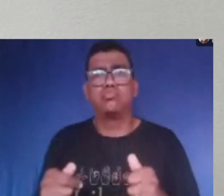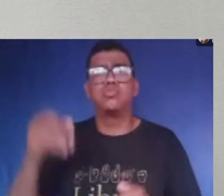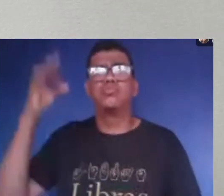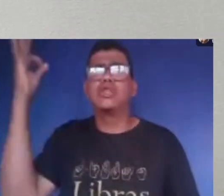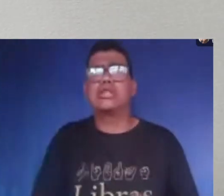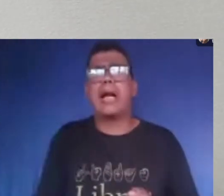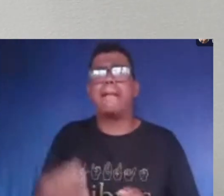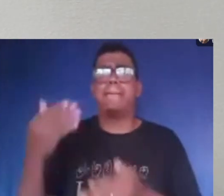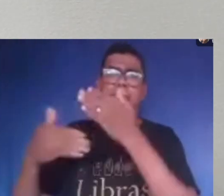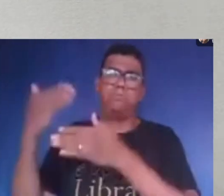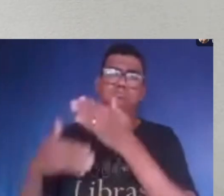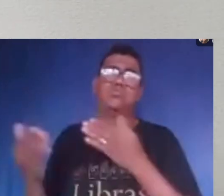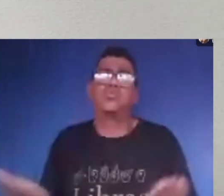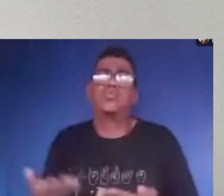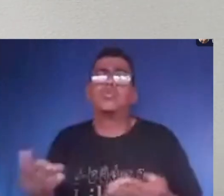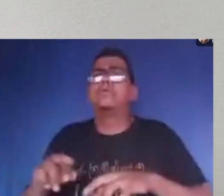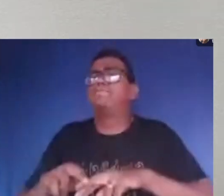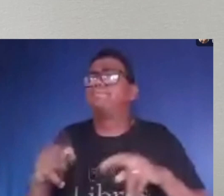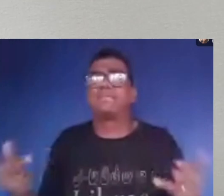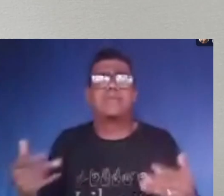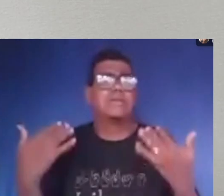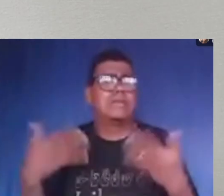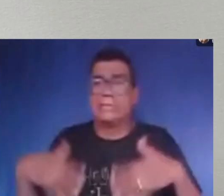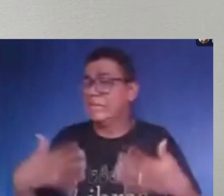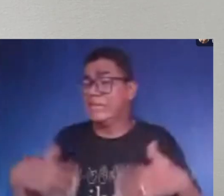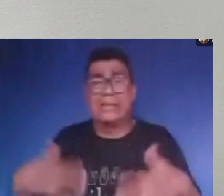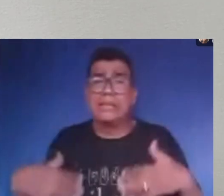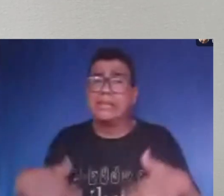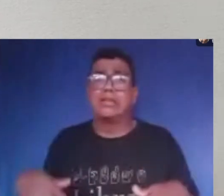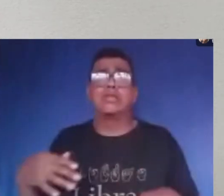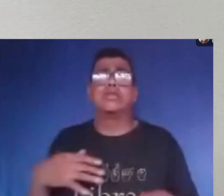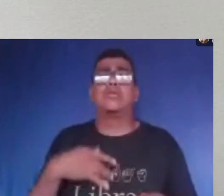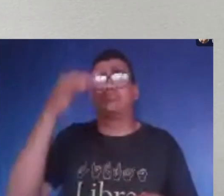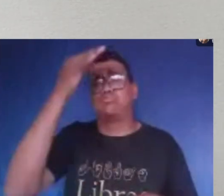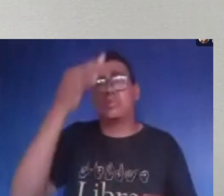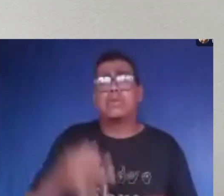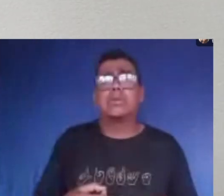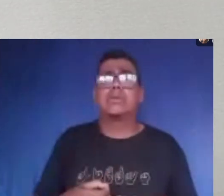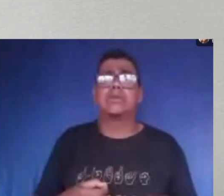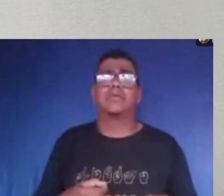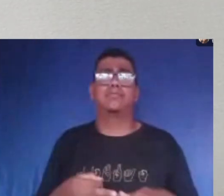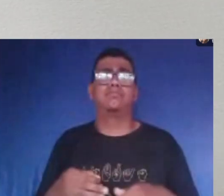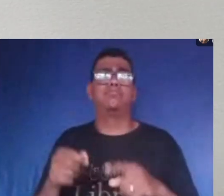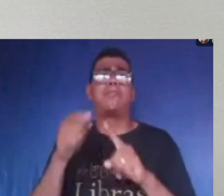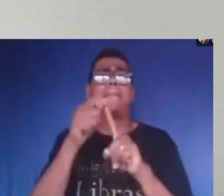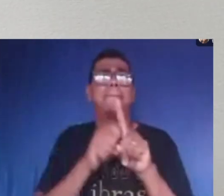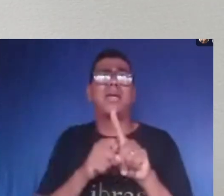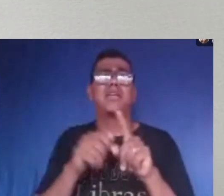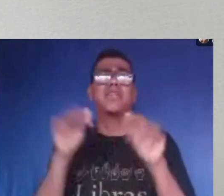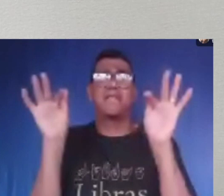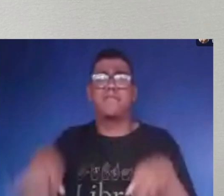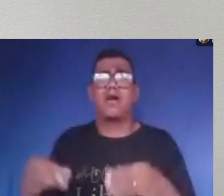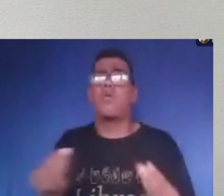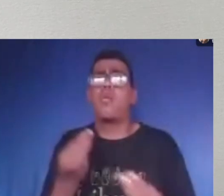dessa noite. A terceira lição ela é o equilíbrio. Interessante que nesses dias eu tenho assistido uma série,